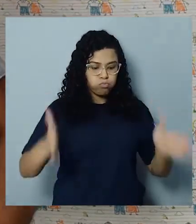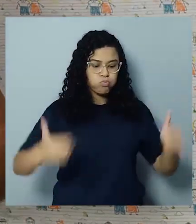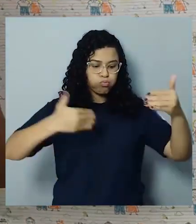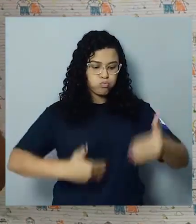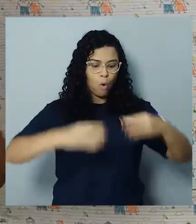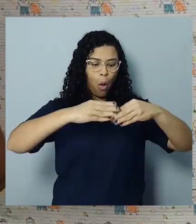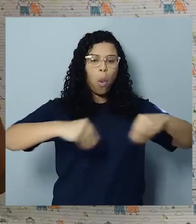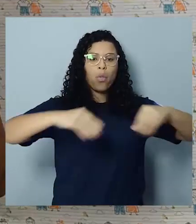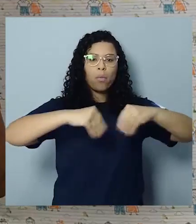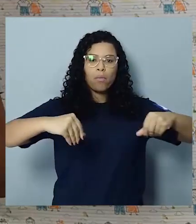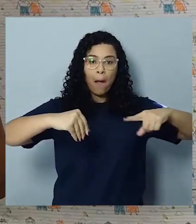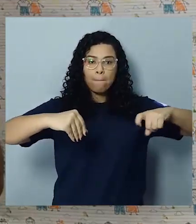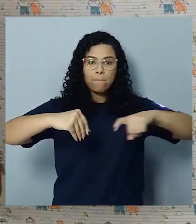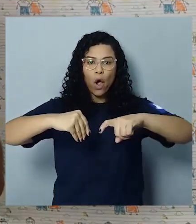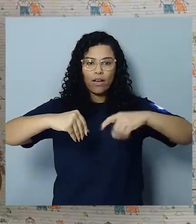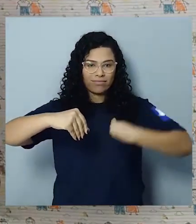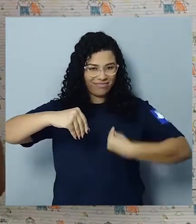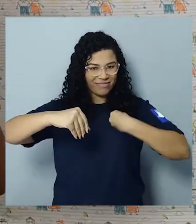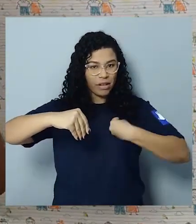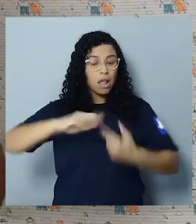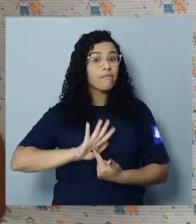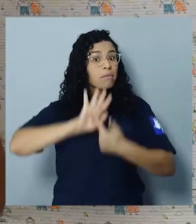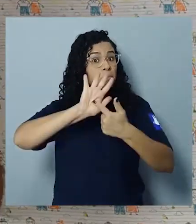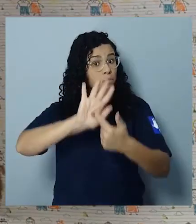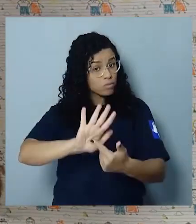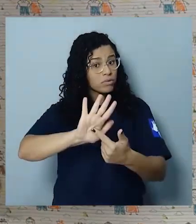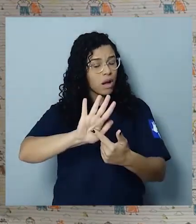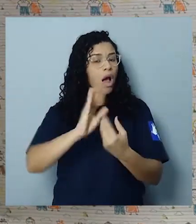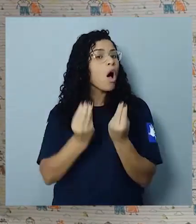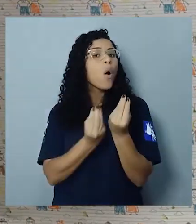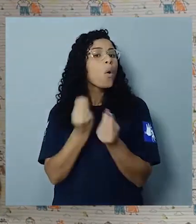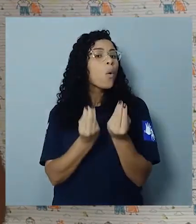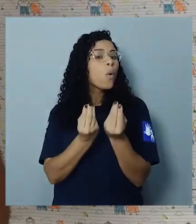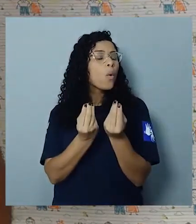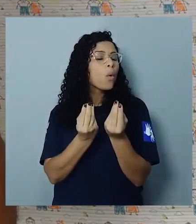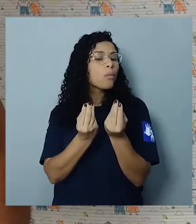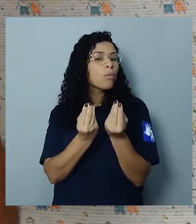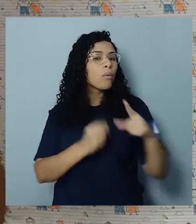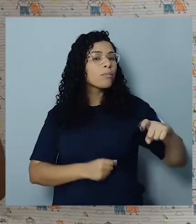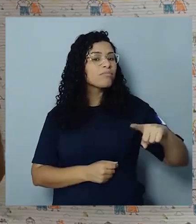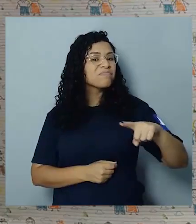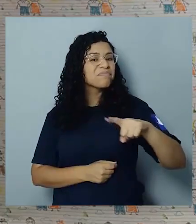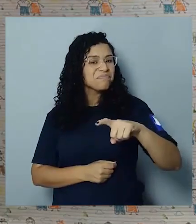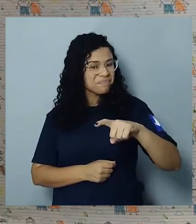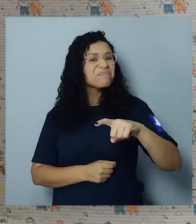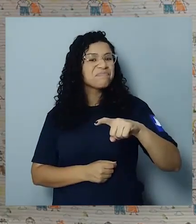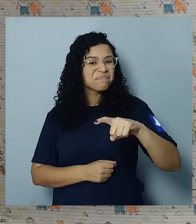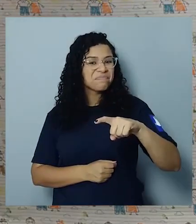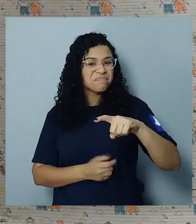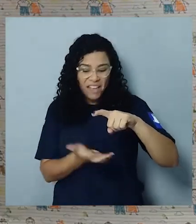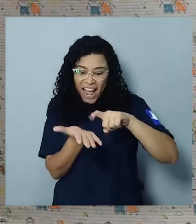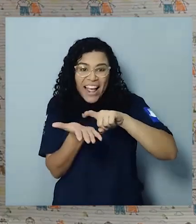terrário é um lugar onde as minhocas tem um tempo vivem e ele vai mostrar Como a minhoca vive vai